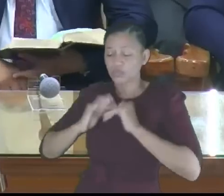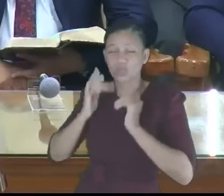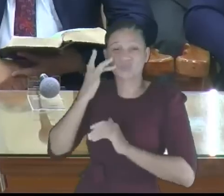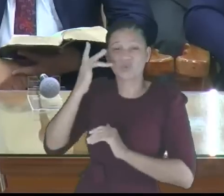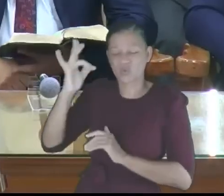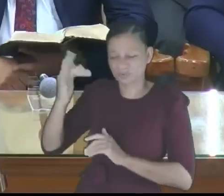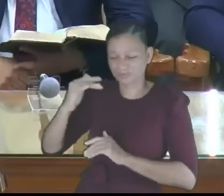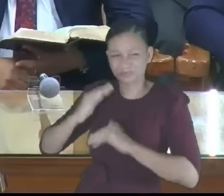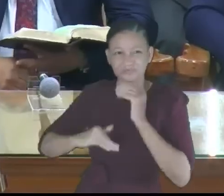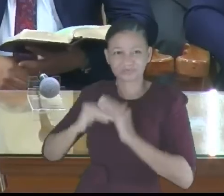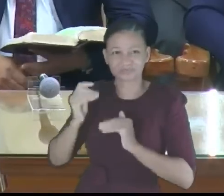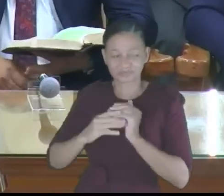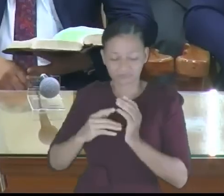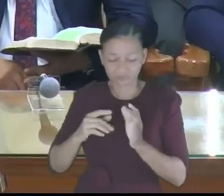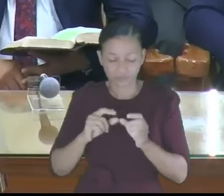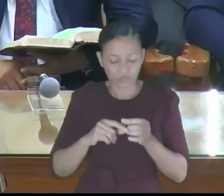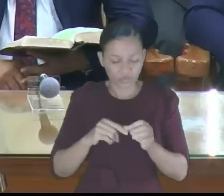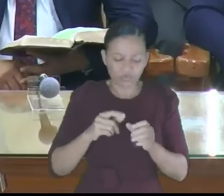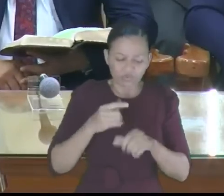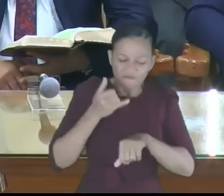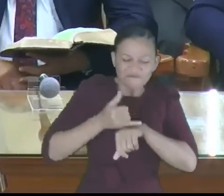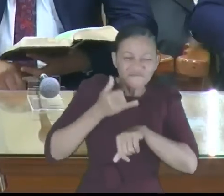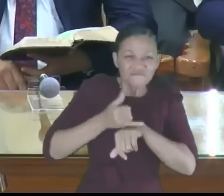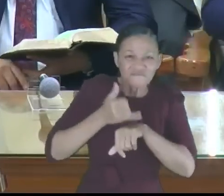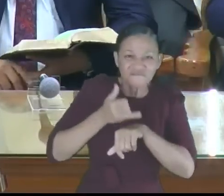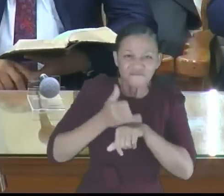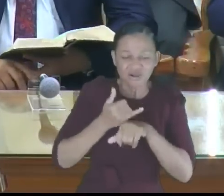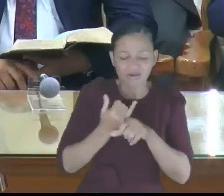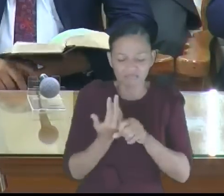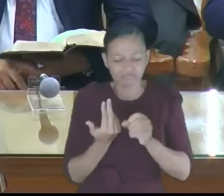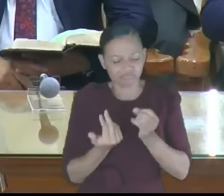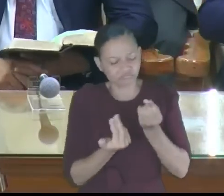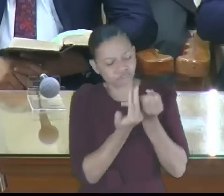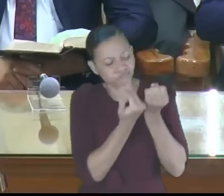colocava uma marca naquele metal, colocava um desenho